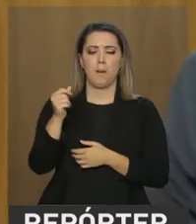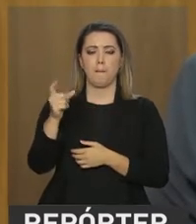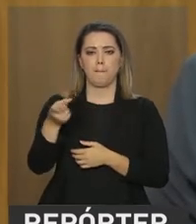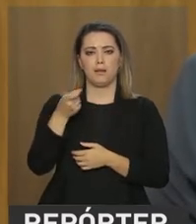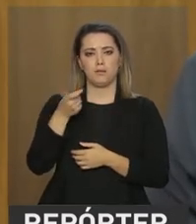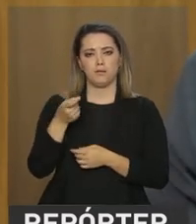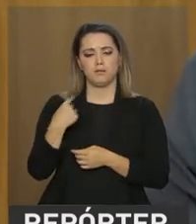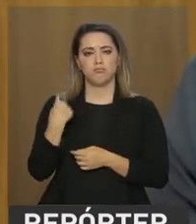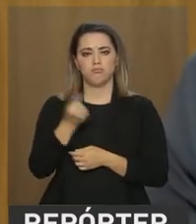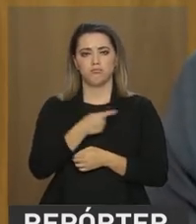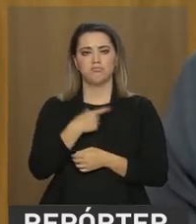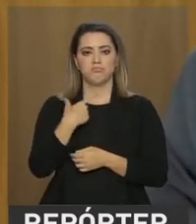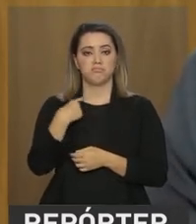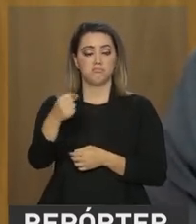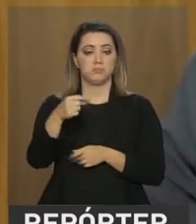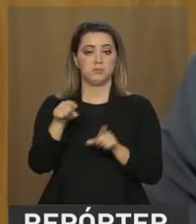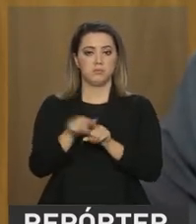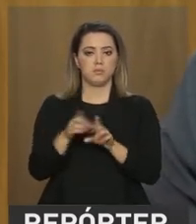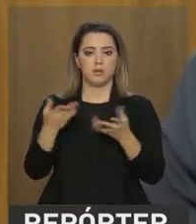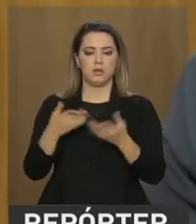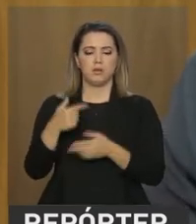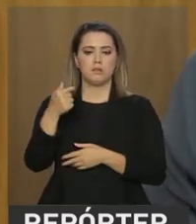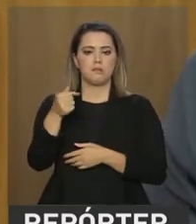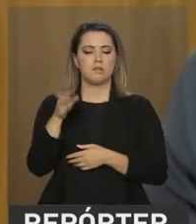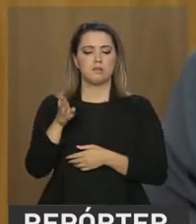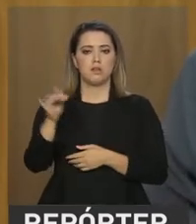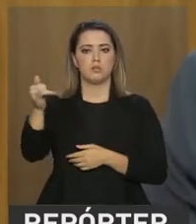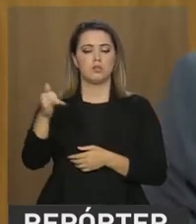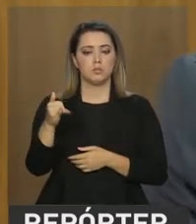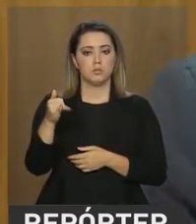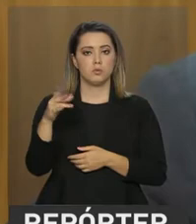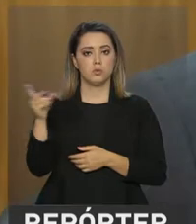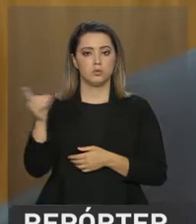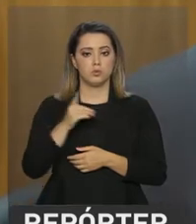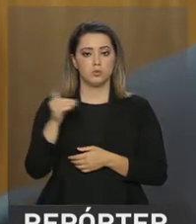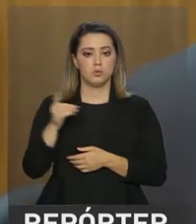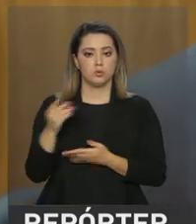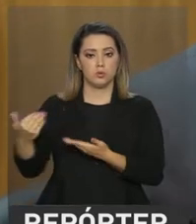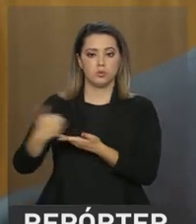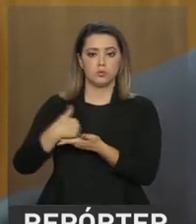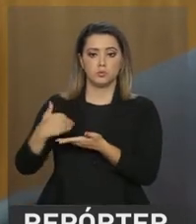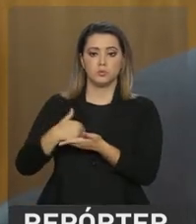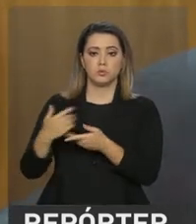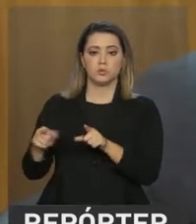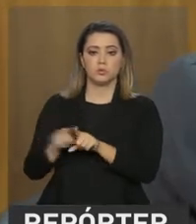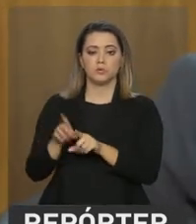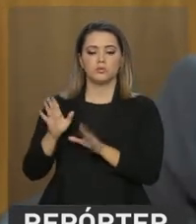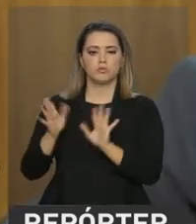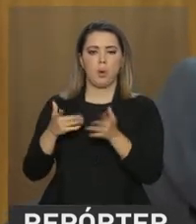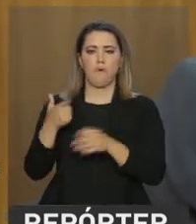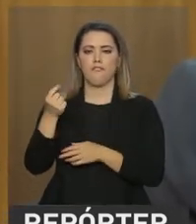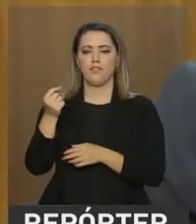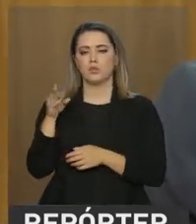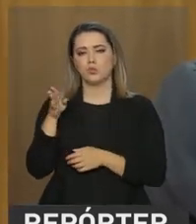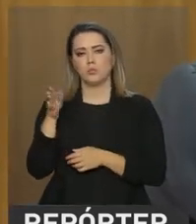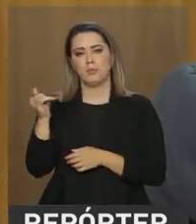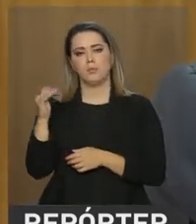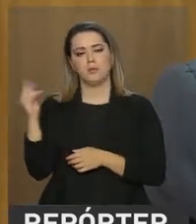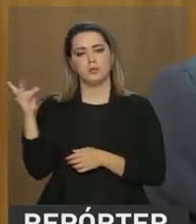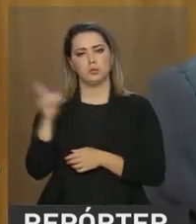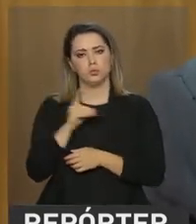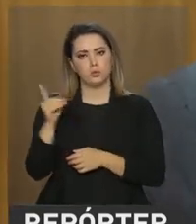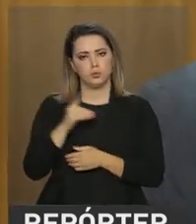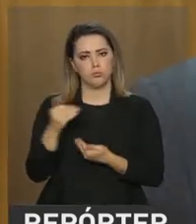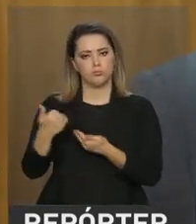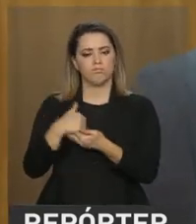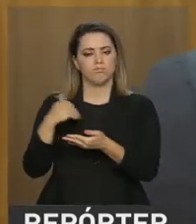nós gastar sairemos desse nível de 7 bilhões de dólares de rita e caminharemos para perto de 20 milhões de dólares de receita